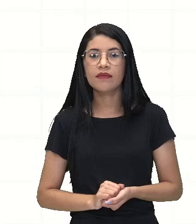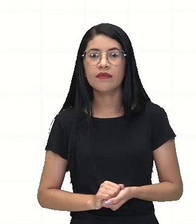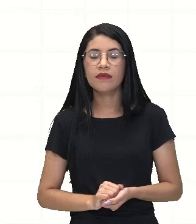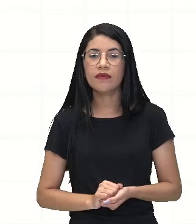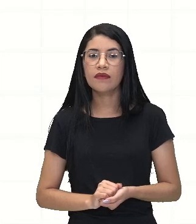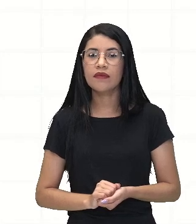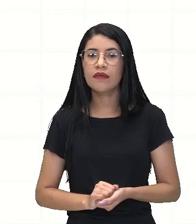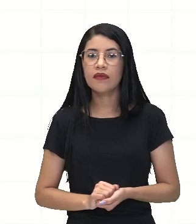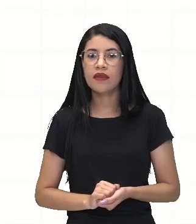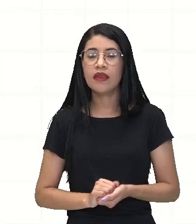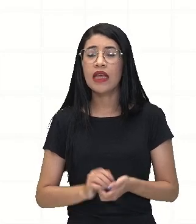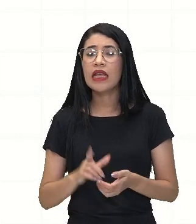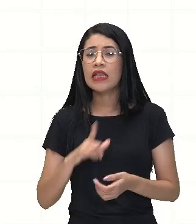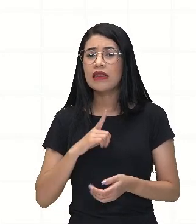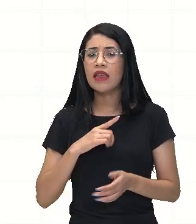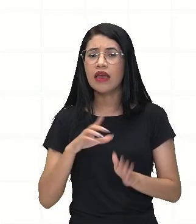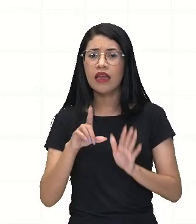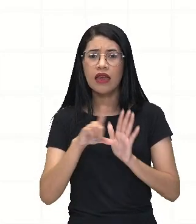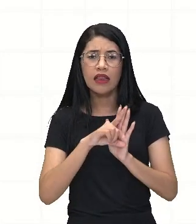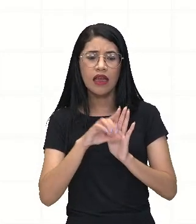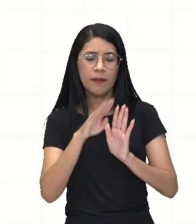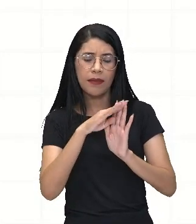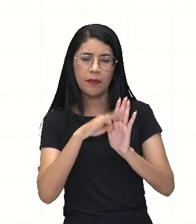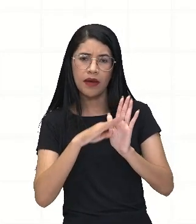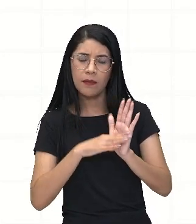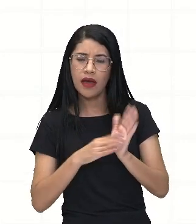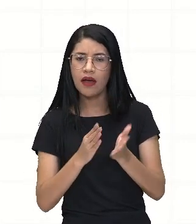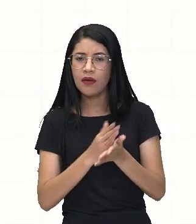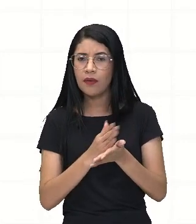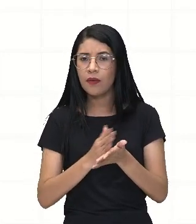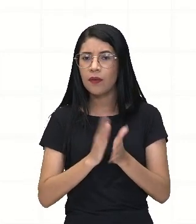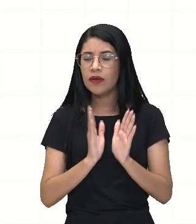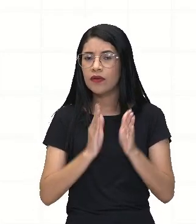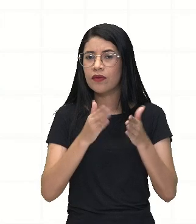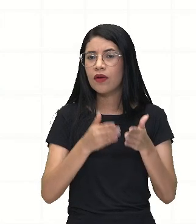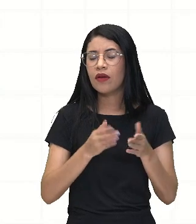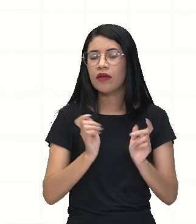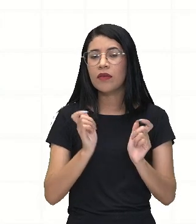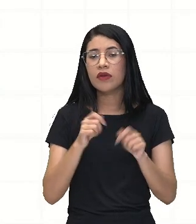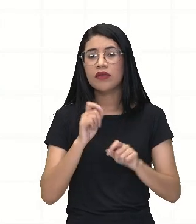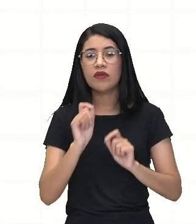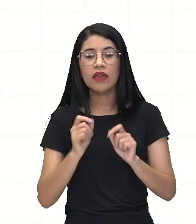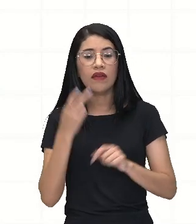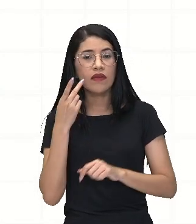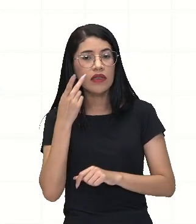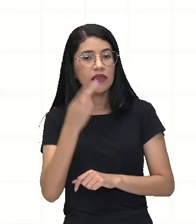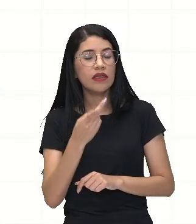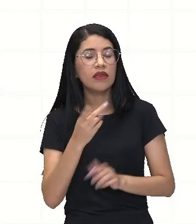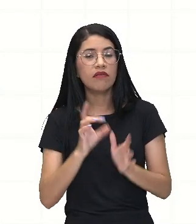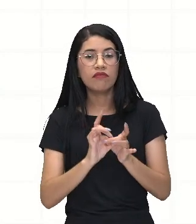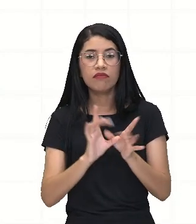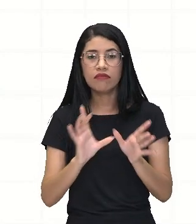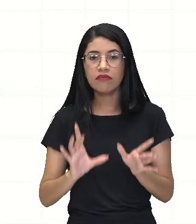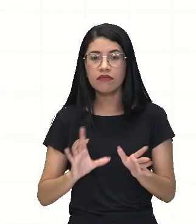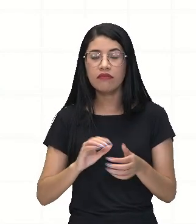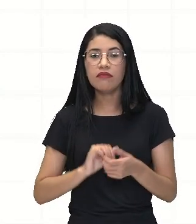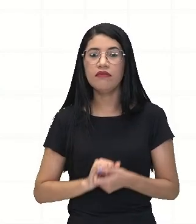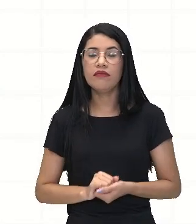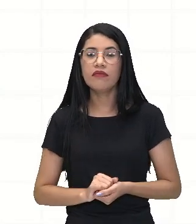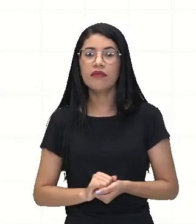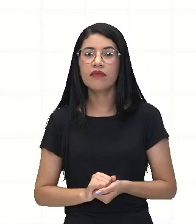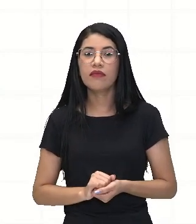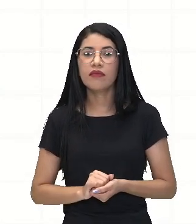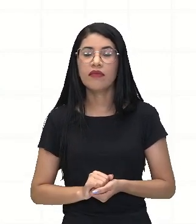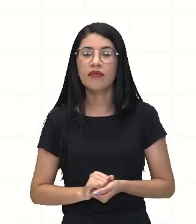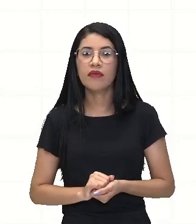havendo aí algumas normas específicas, né, para que haja essa visitação pública, sendo